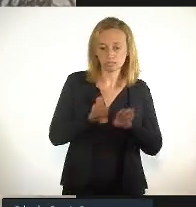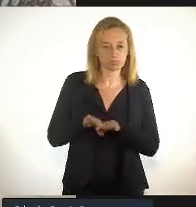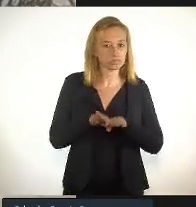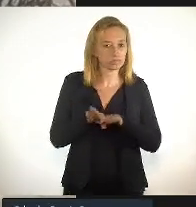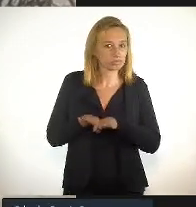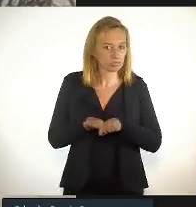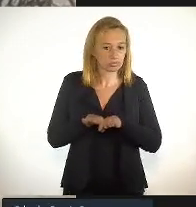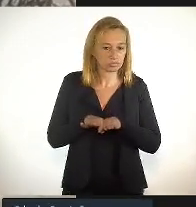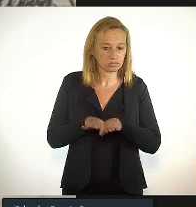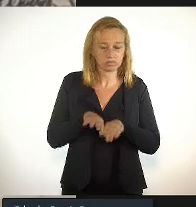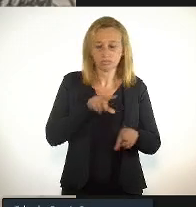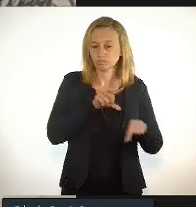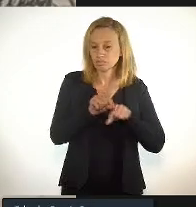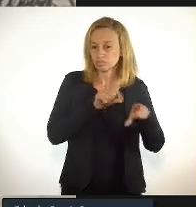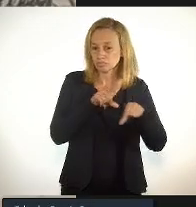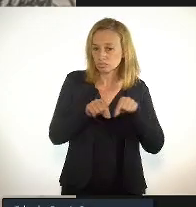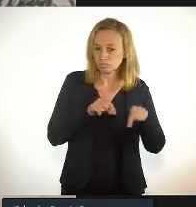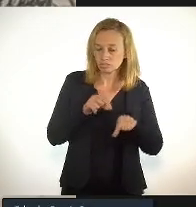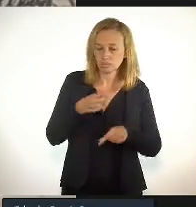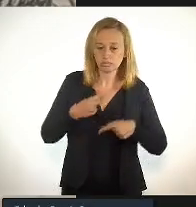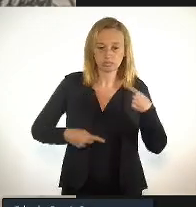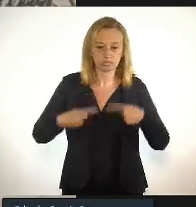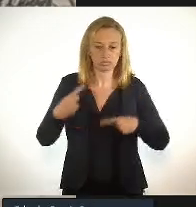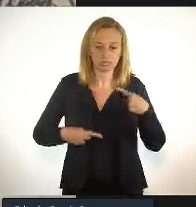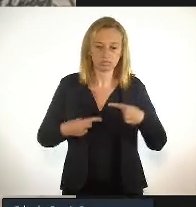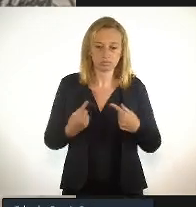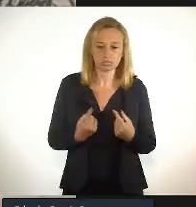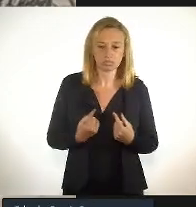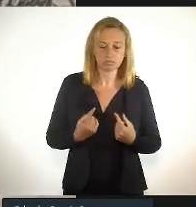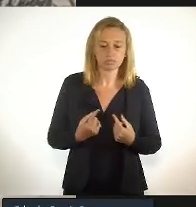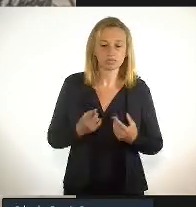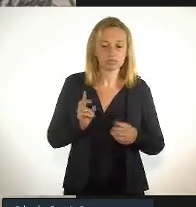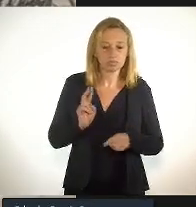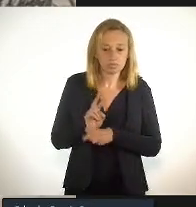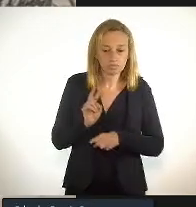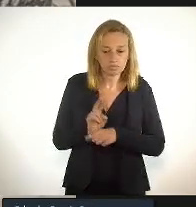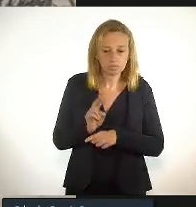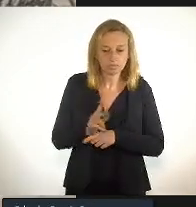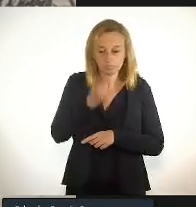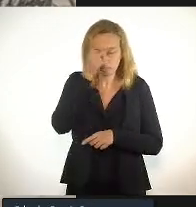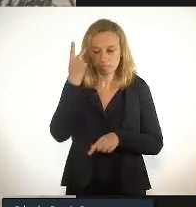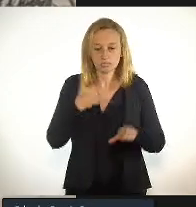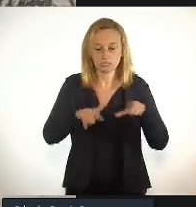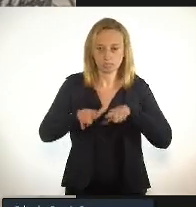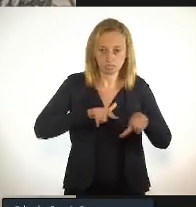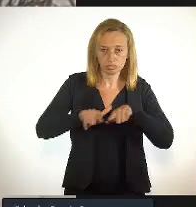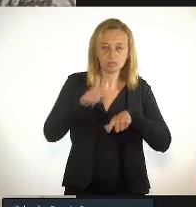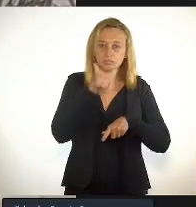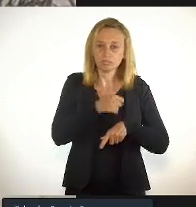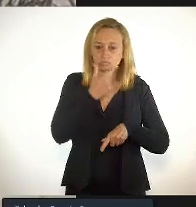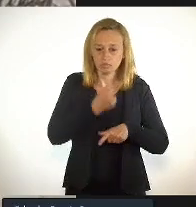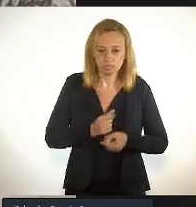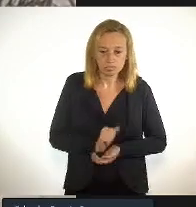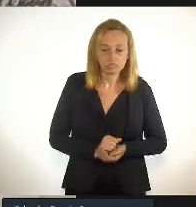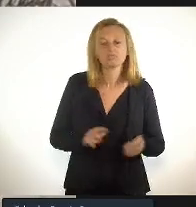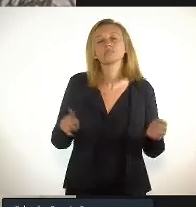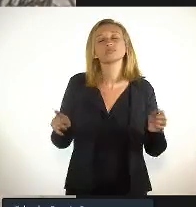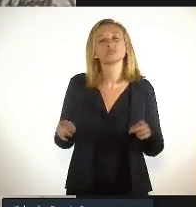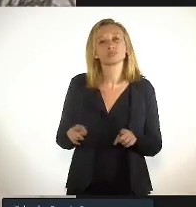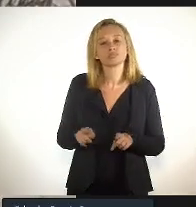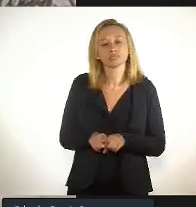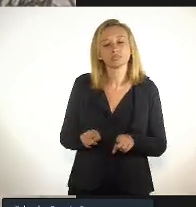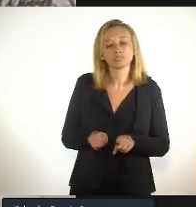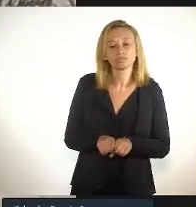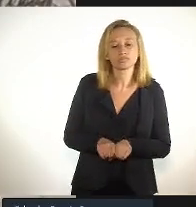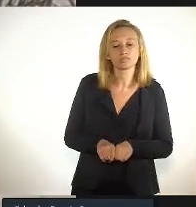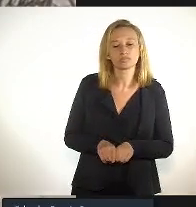sociais, de uma opção política pela defesa intransigente dos trabalhadores e das trabalhadoras, mas que, acima